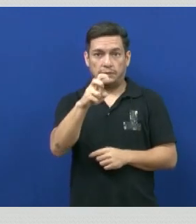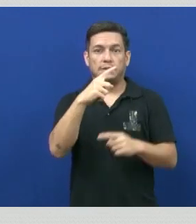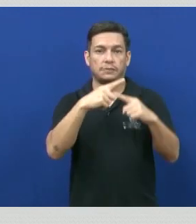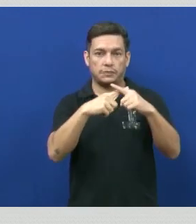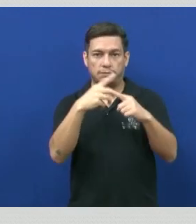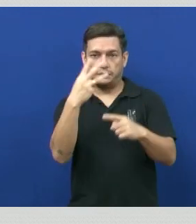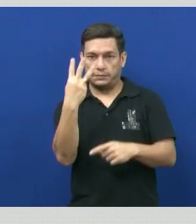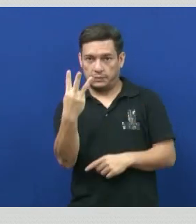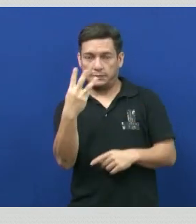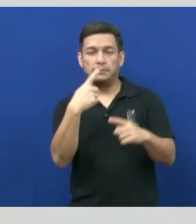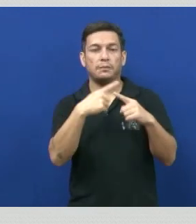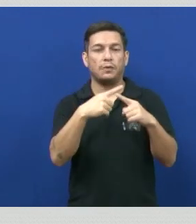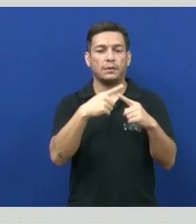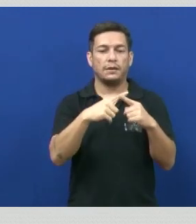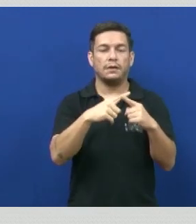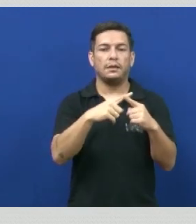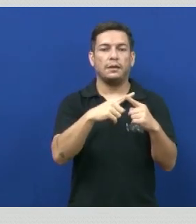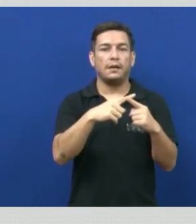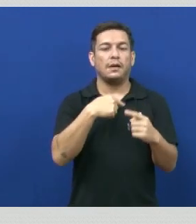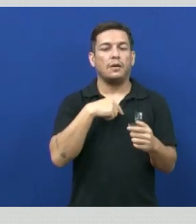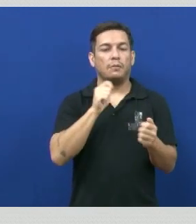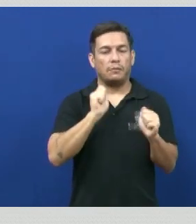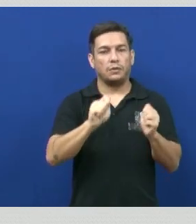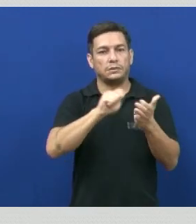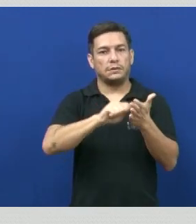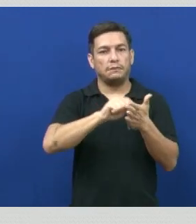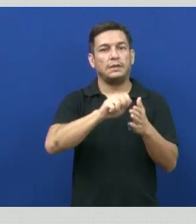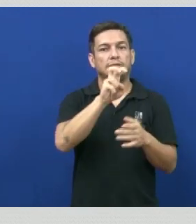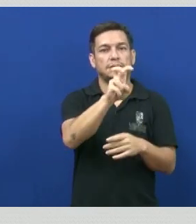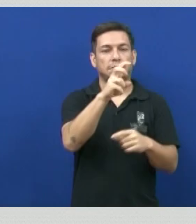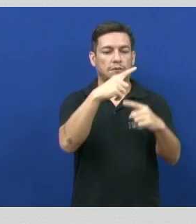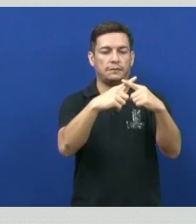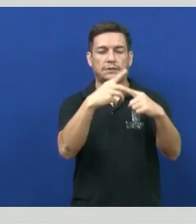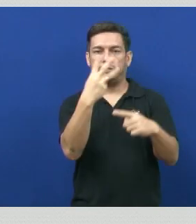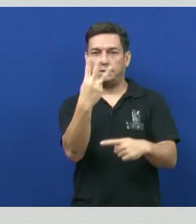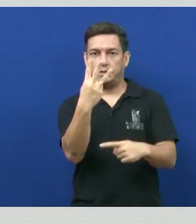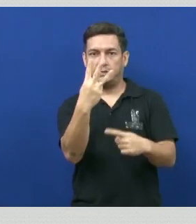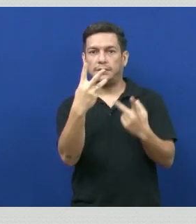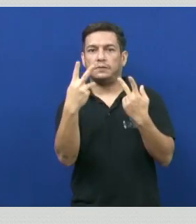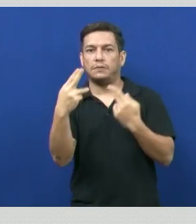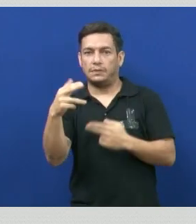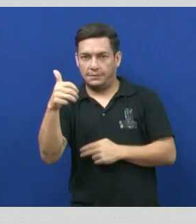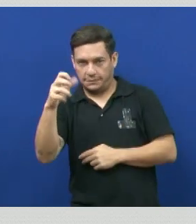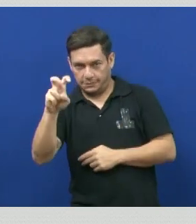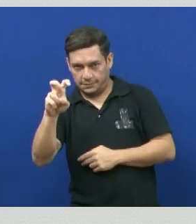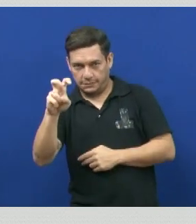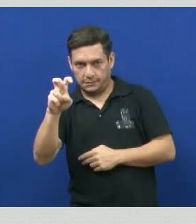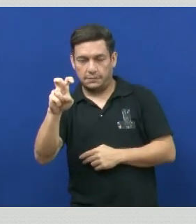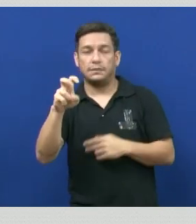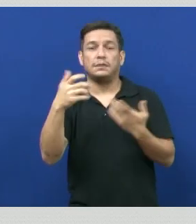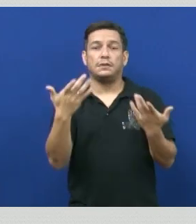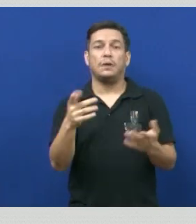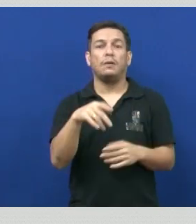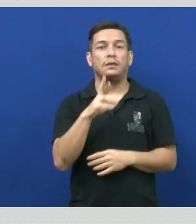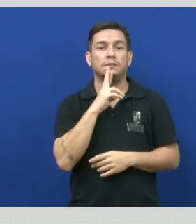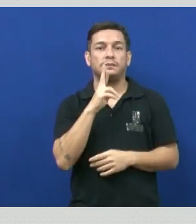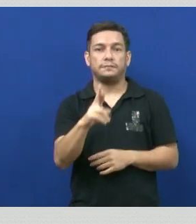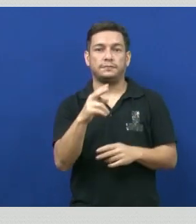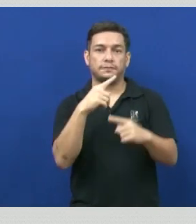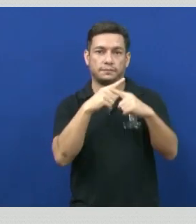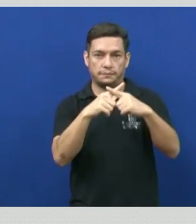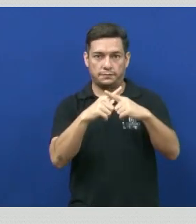de 3. Por quê? Porque eu posso escrever que 5 vezes 3, isso é igual a 15, ou seja, ele é resultado